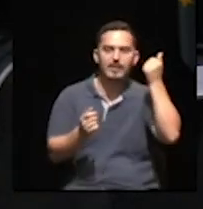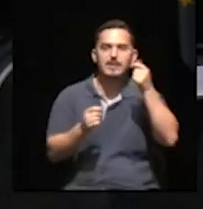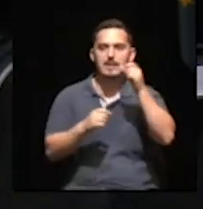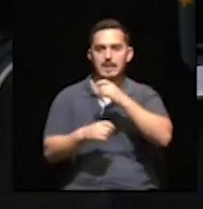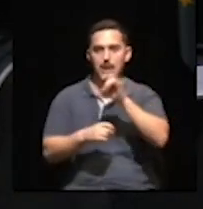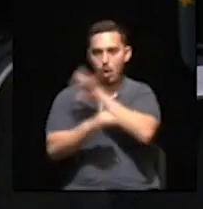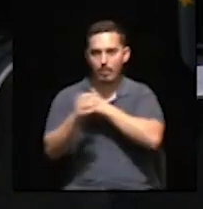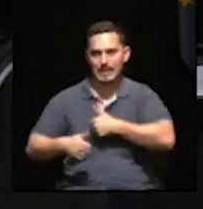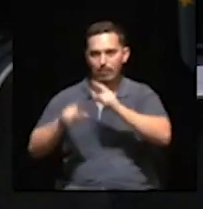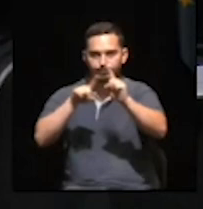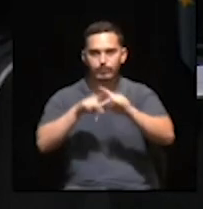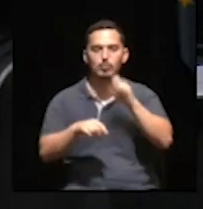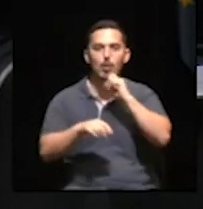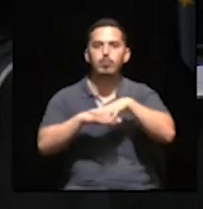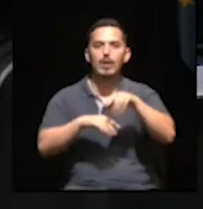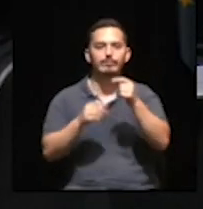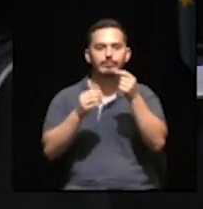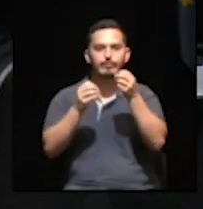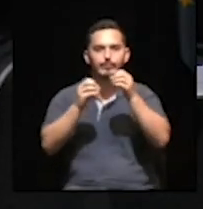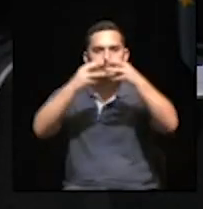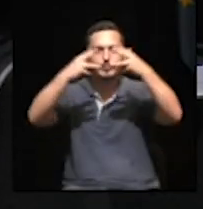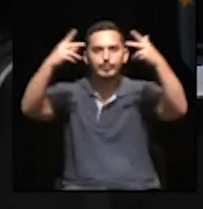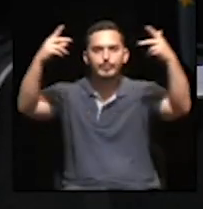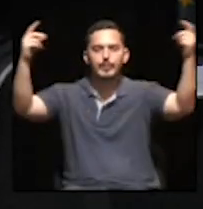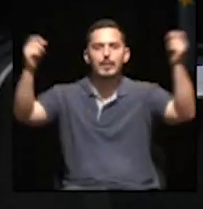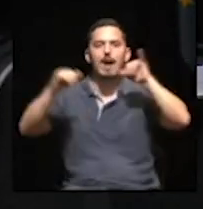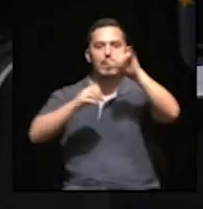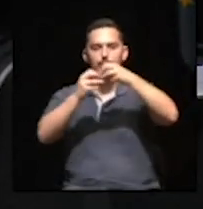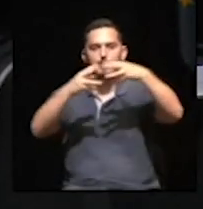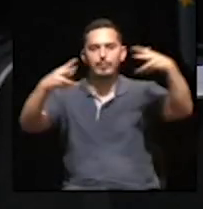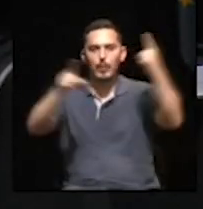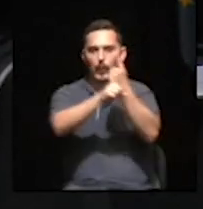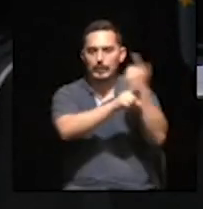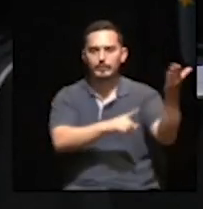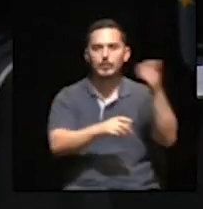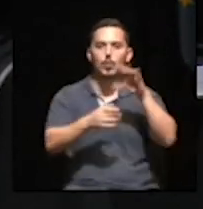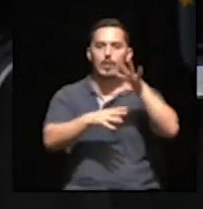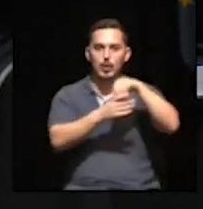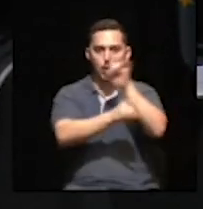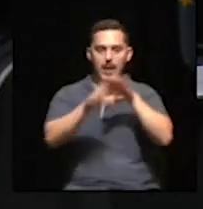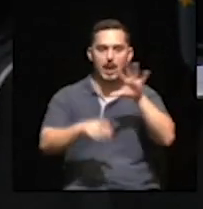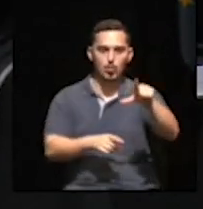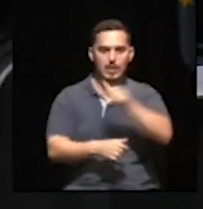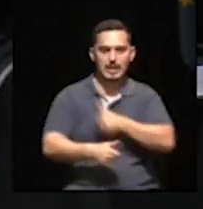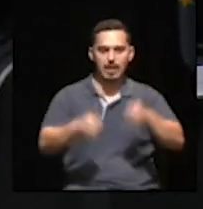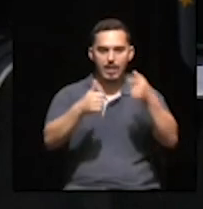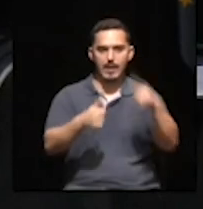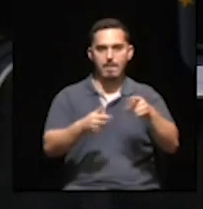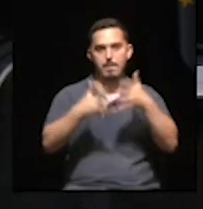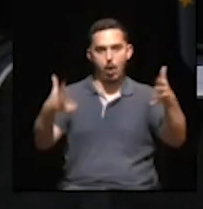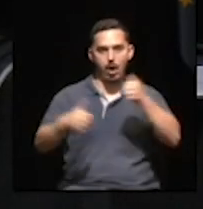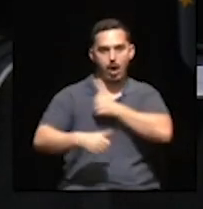estar ligados à dispersão de partículas de pequena dimensão emitidas pelos aviões no contexto europeu Lisboa é a cidade que tem maior dimensão